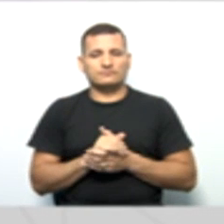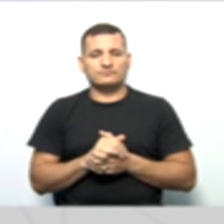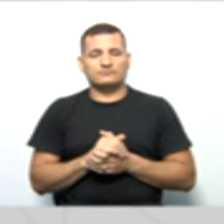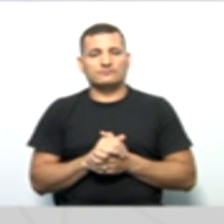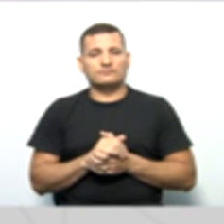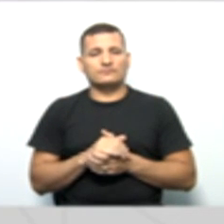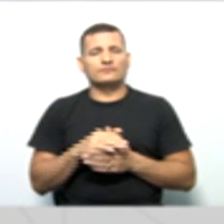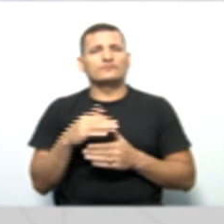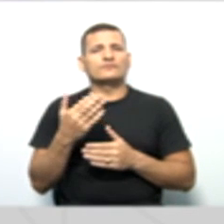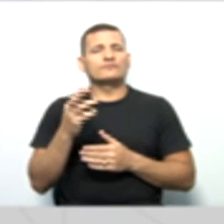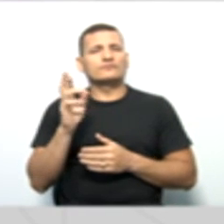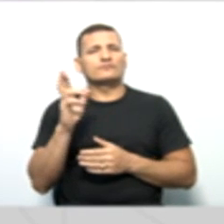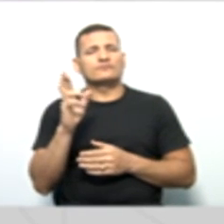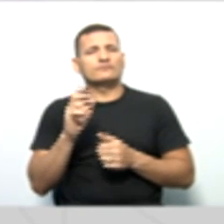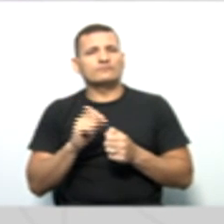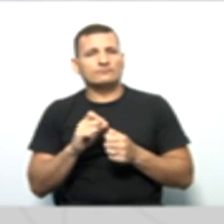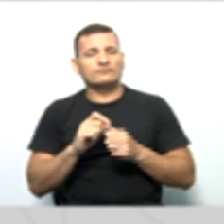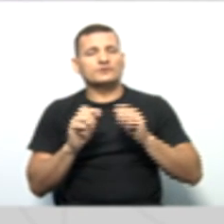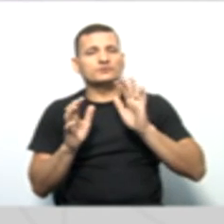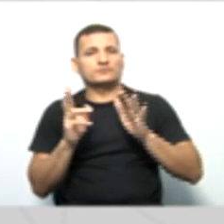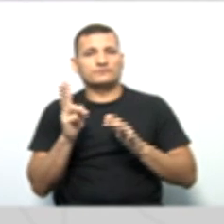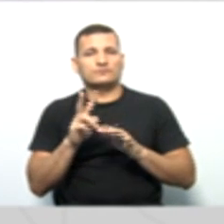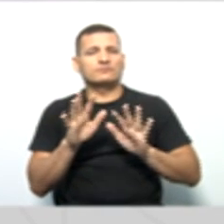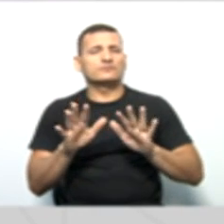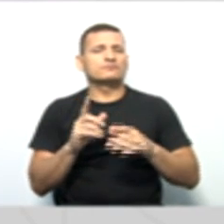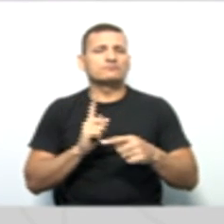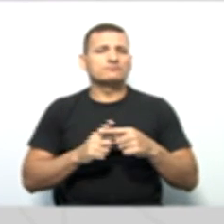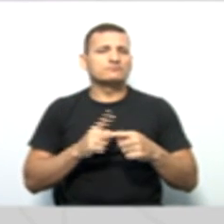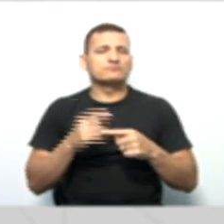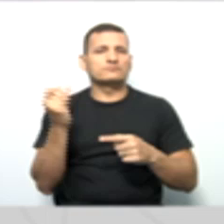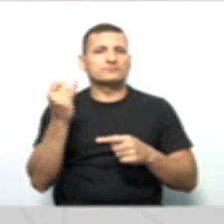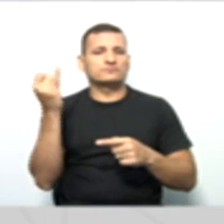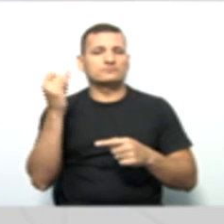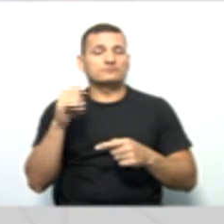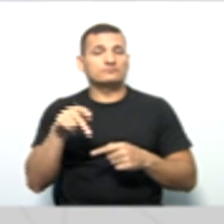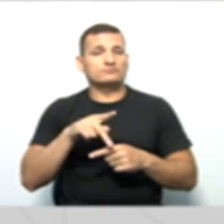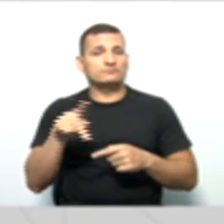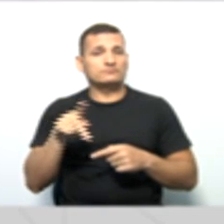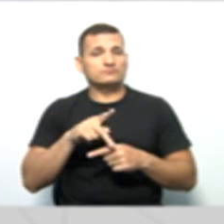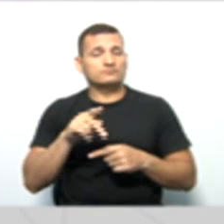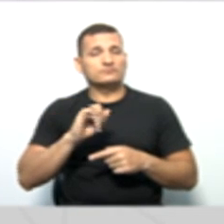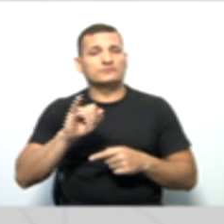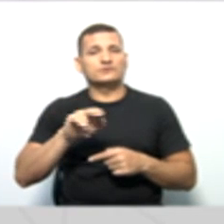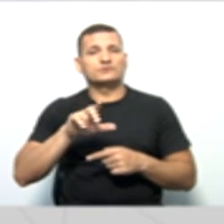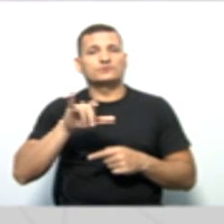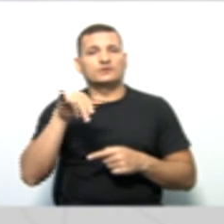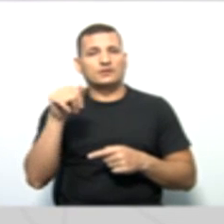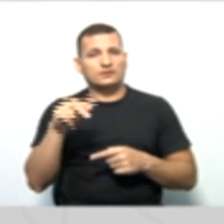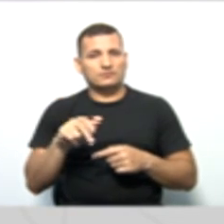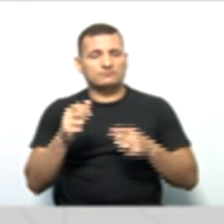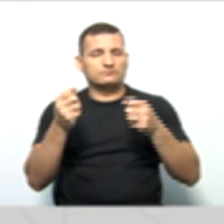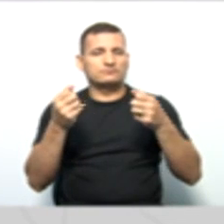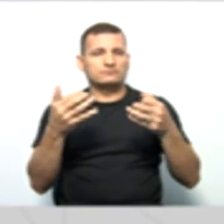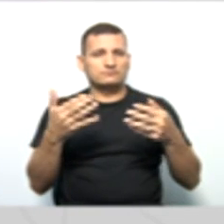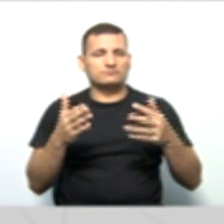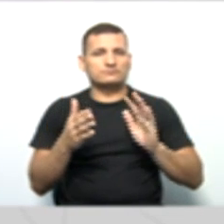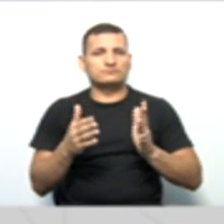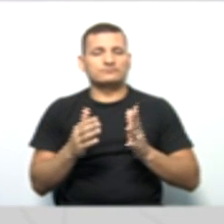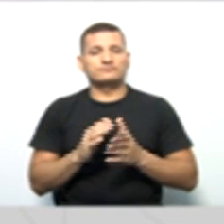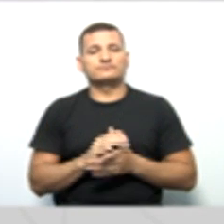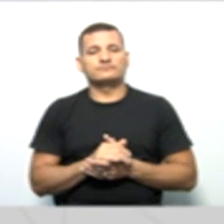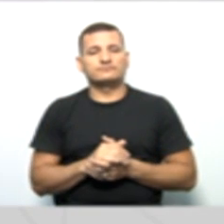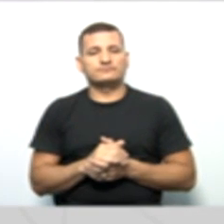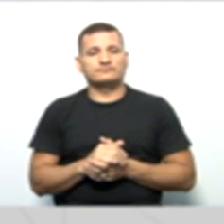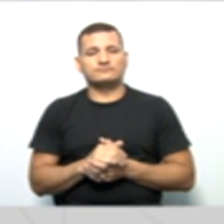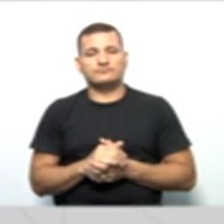quem faz, vamos ver por que é importante, não é isso? A professora Juliana já falou também aqui quais são as importâncias disso. Né? Olha